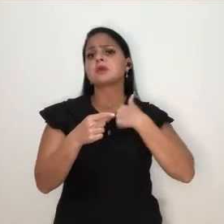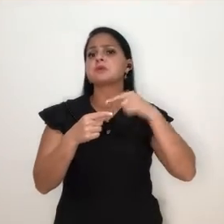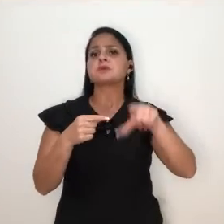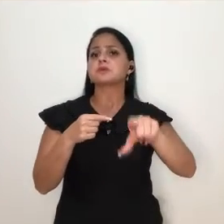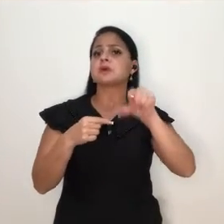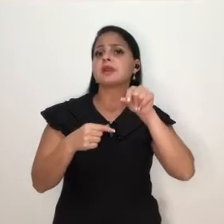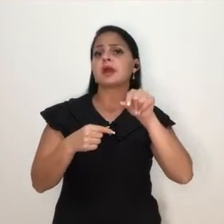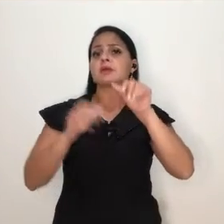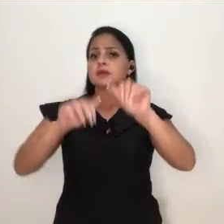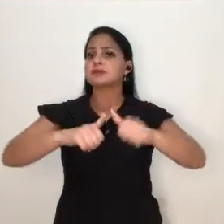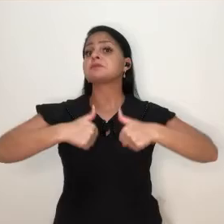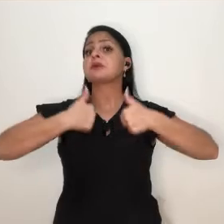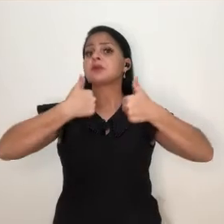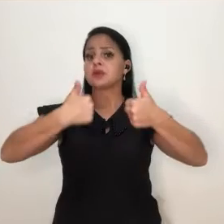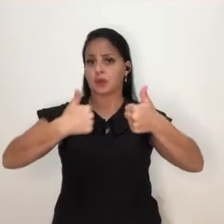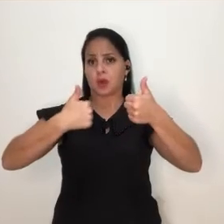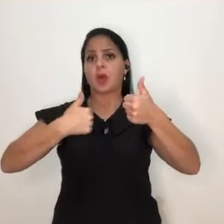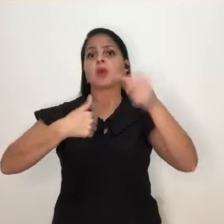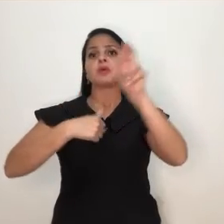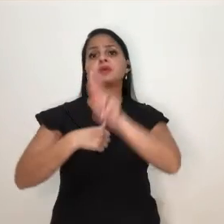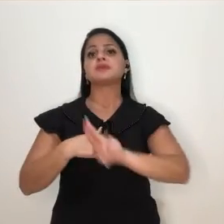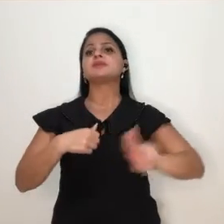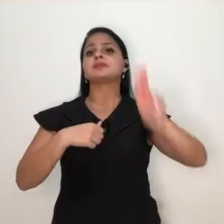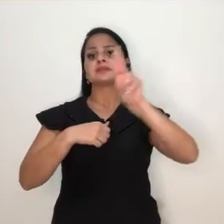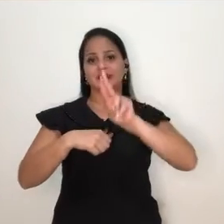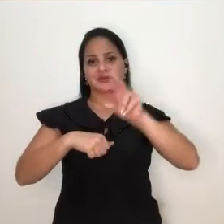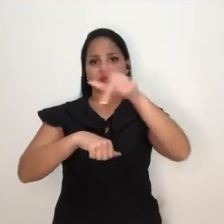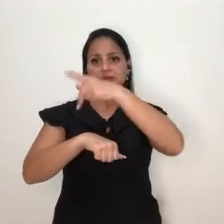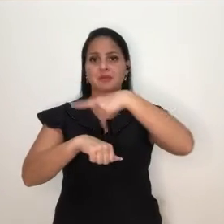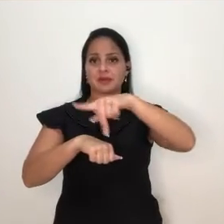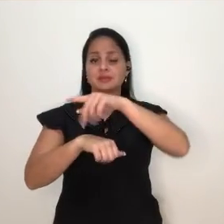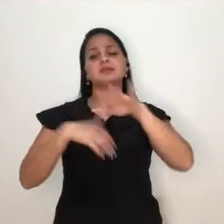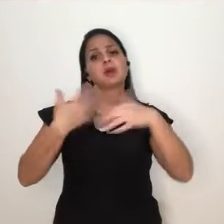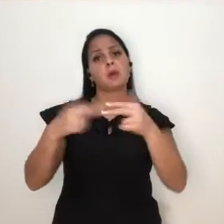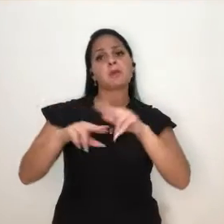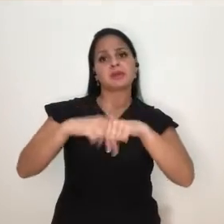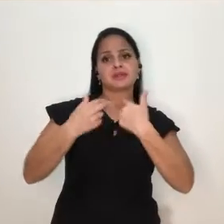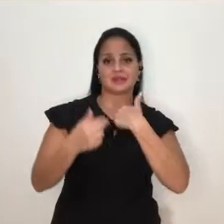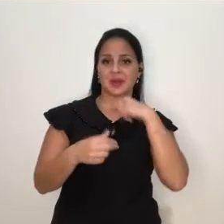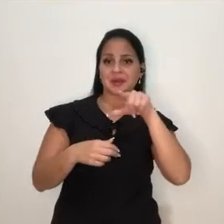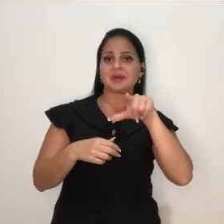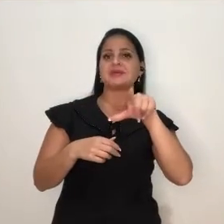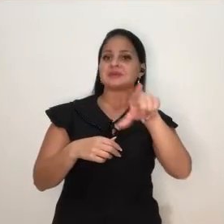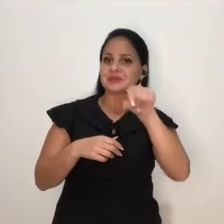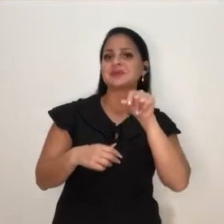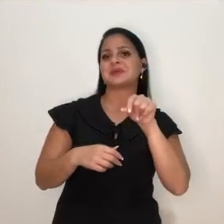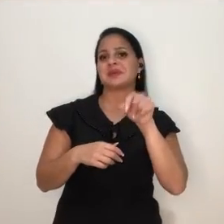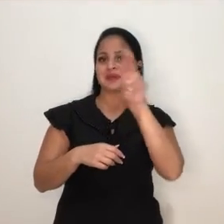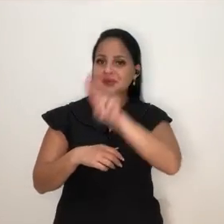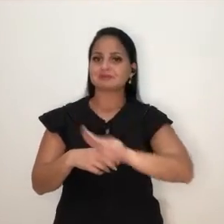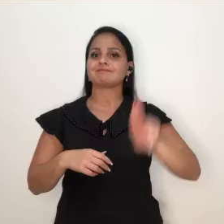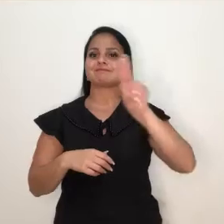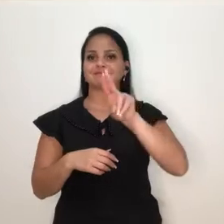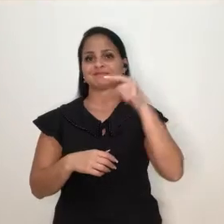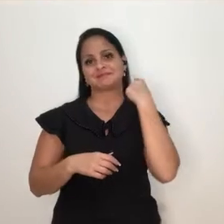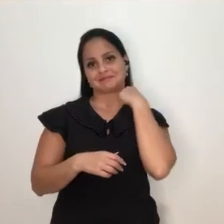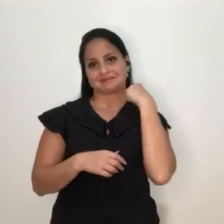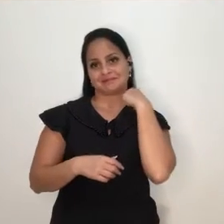não para uma das melhores, né, do país? Então foi essa a minha escolha, meu critério de corte